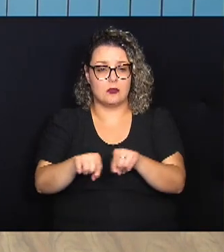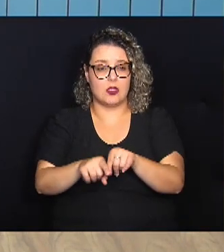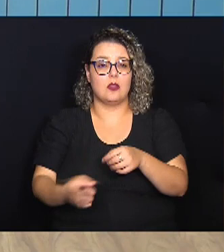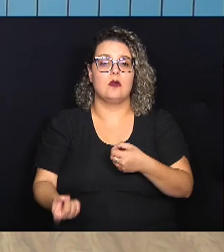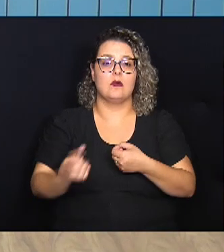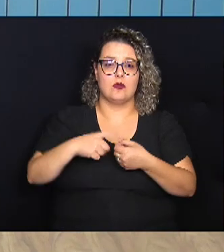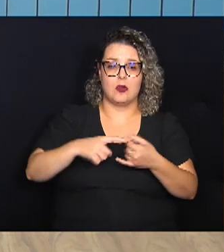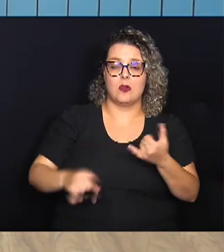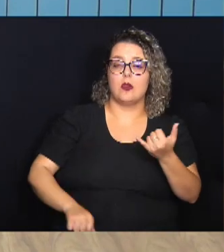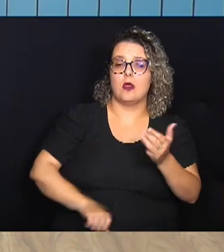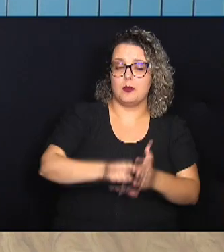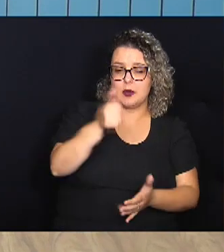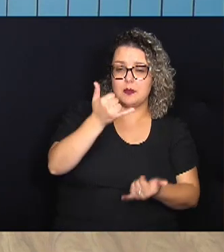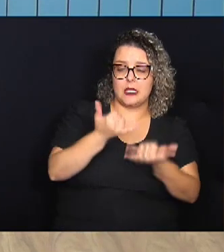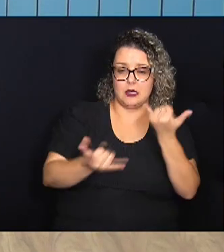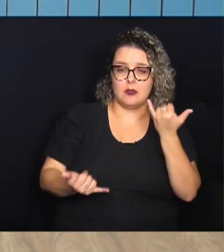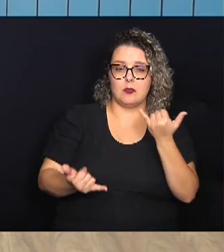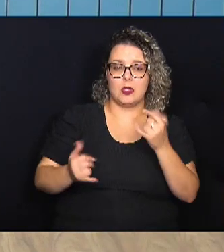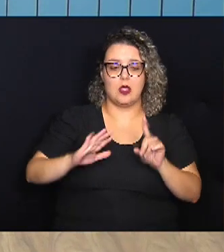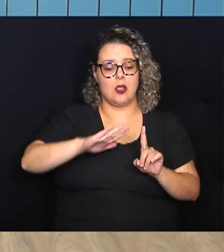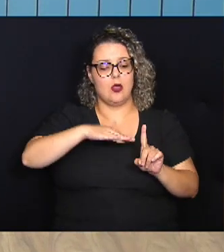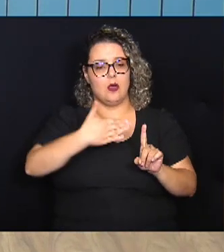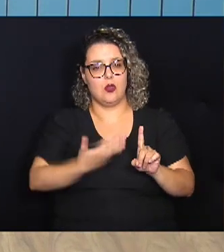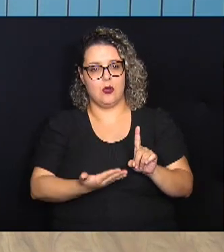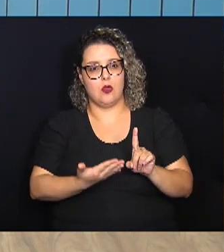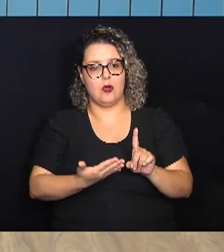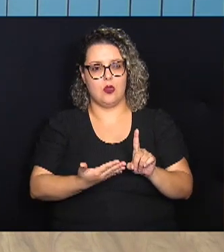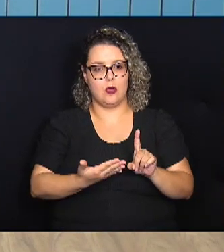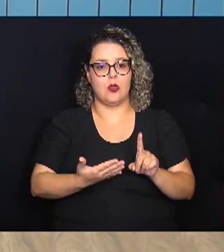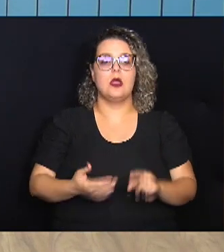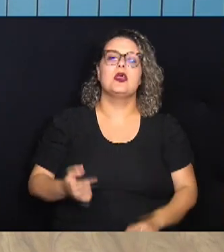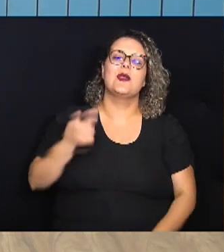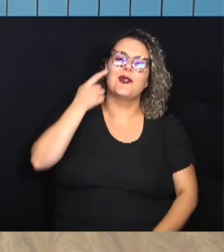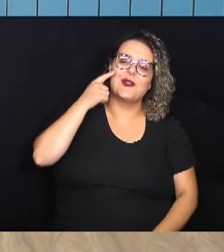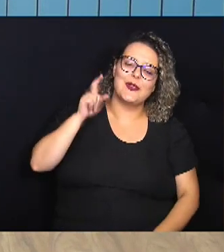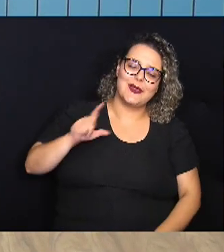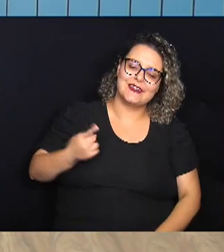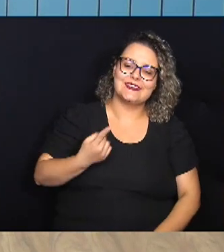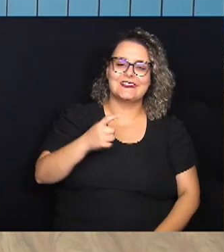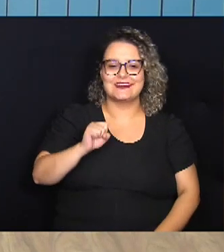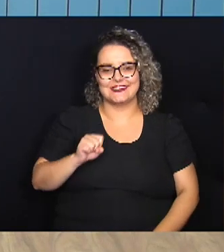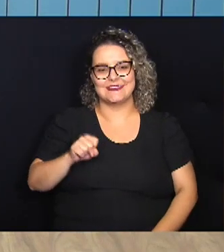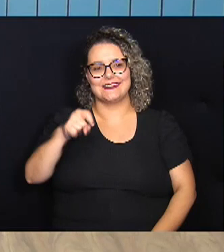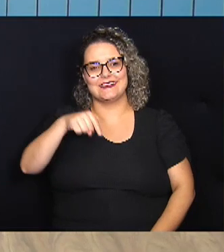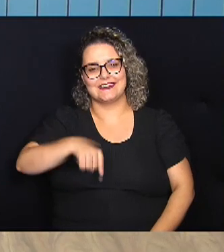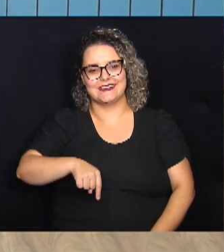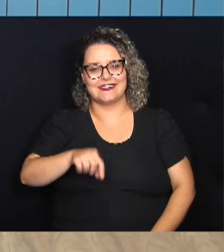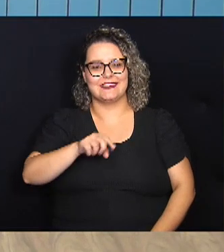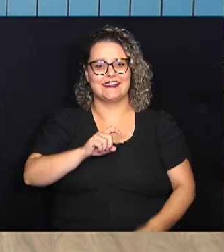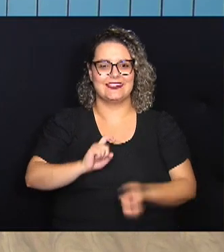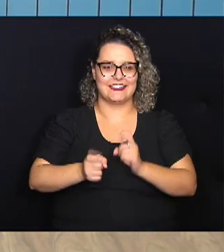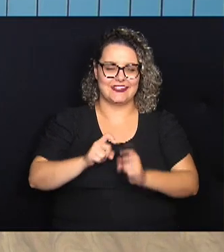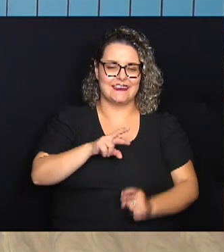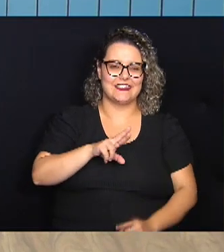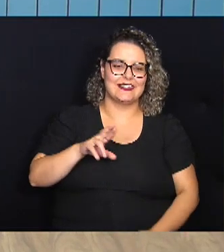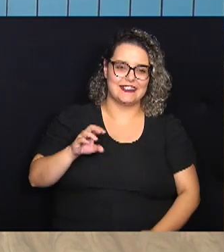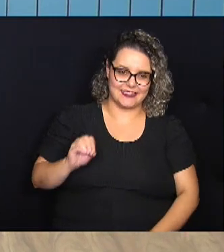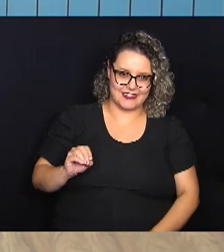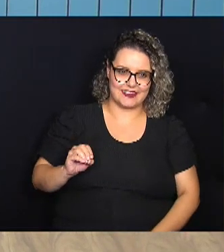a primeira parte, uma homenagem à UCES. E claro, às 18 horas tem aqui a reunião